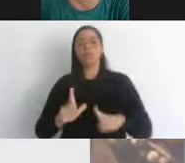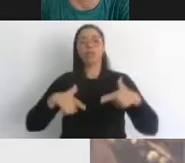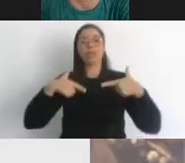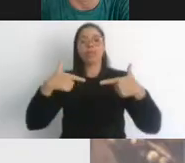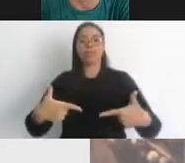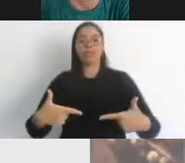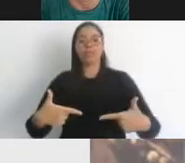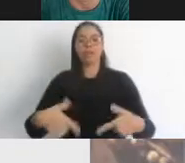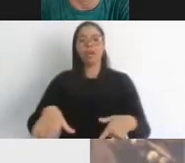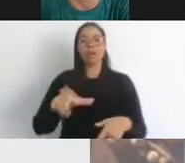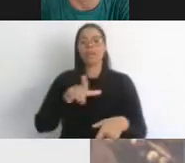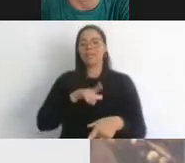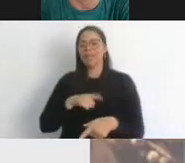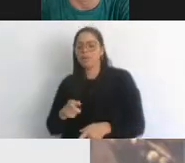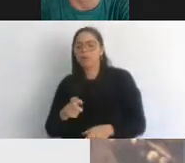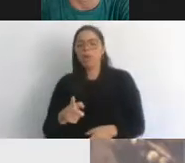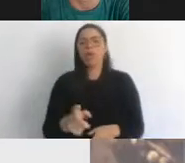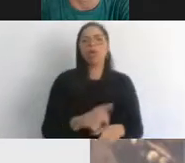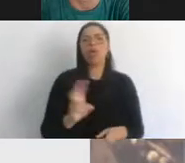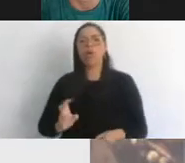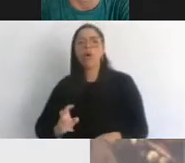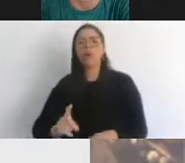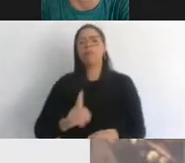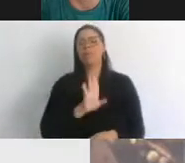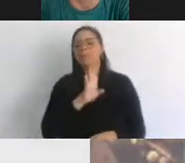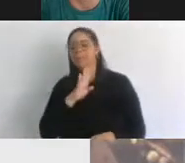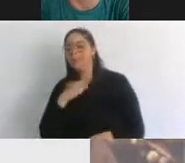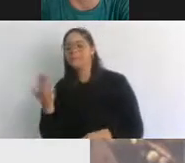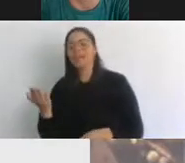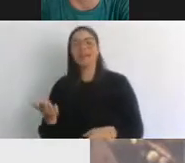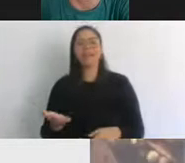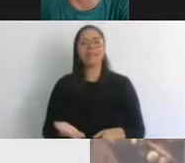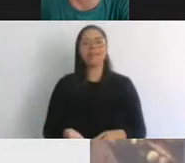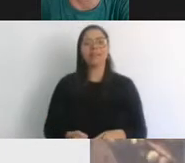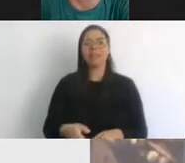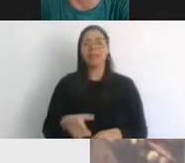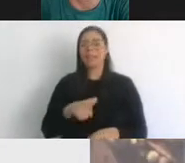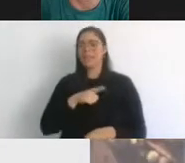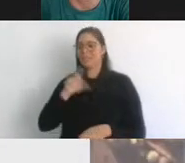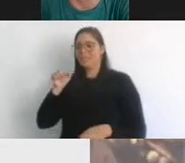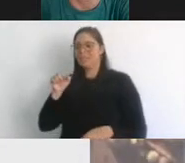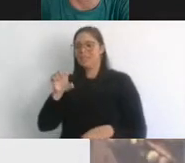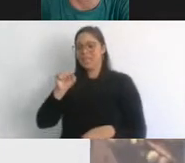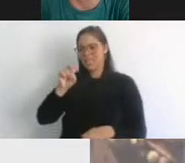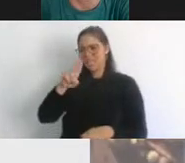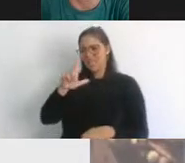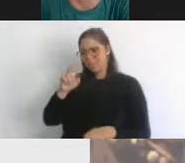havia a cobra que mata a vá tanto assim beleza isso é selvagem